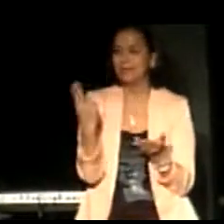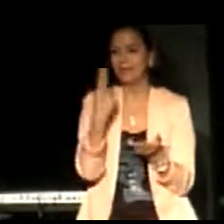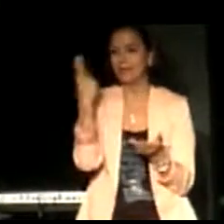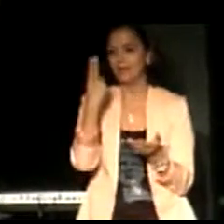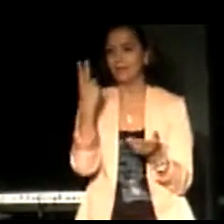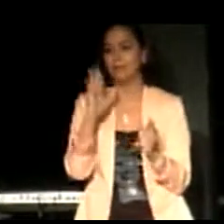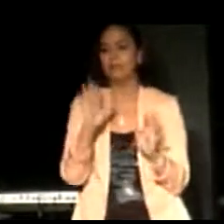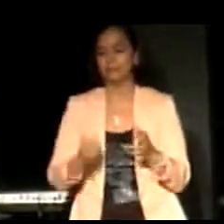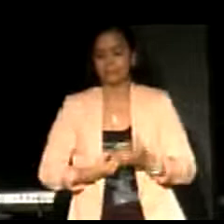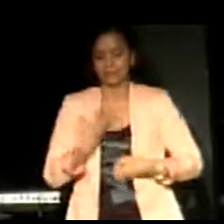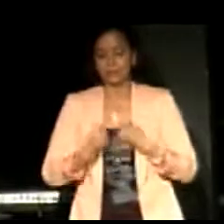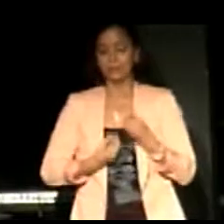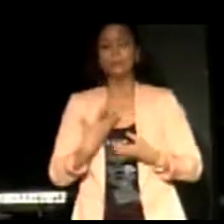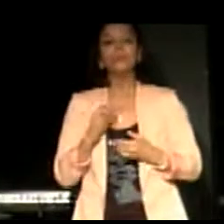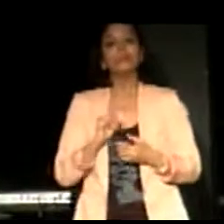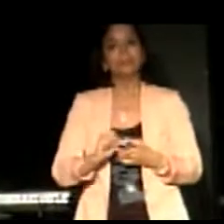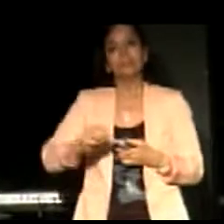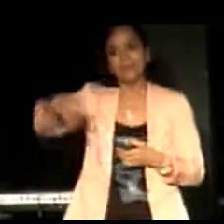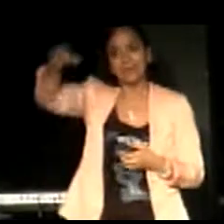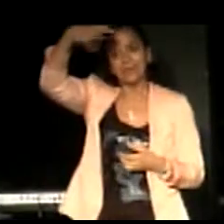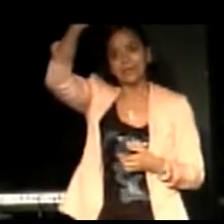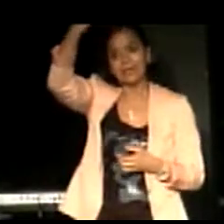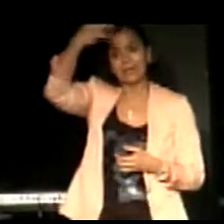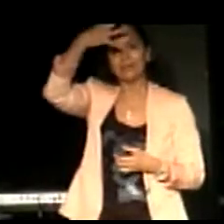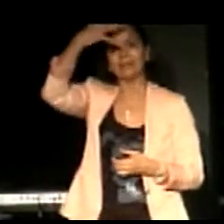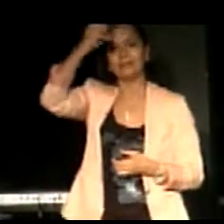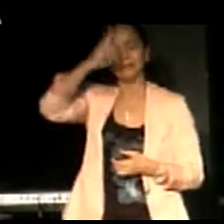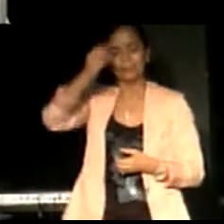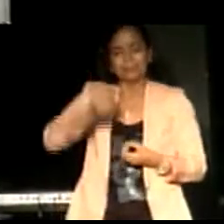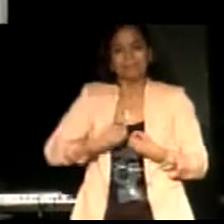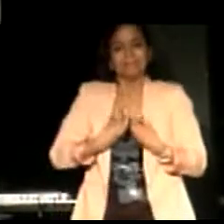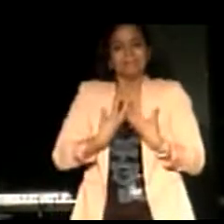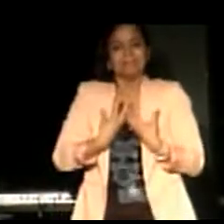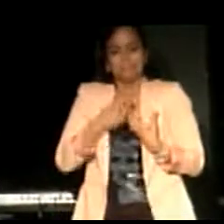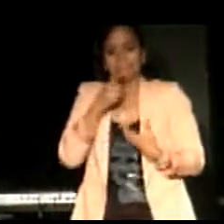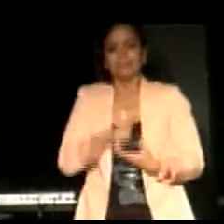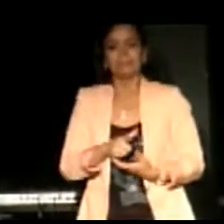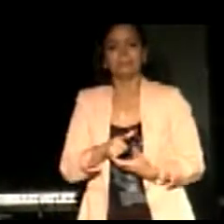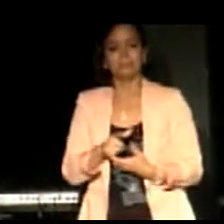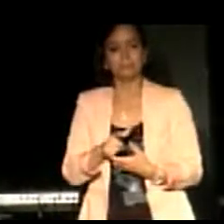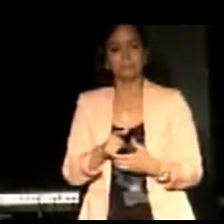pela graça divina. E é claro que aí vem também